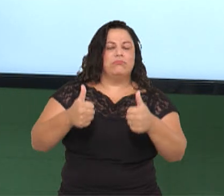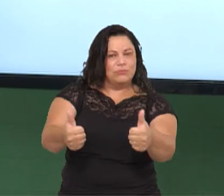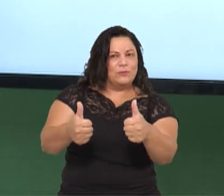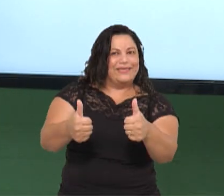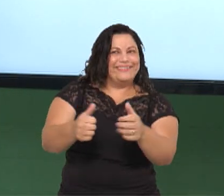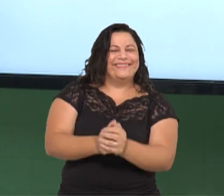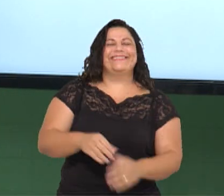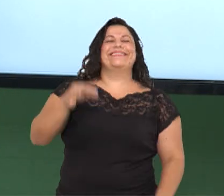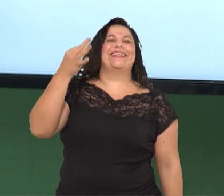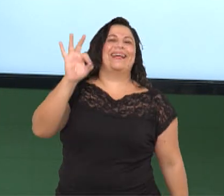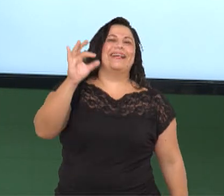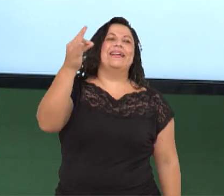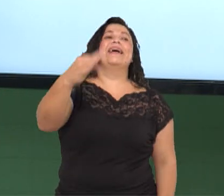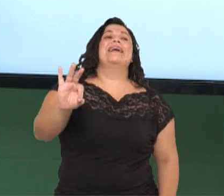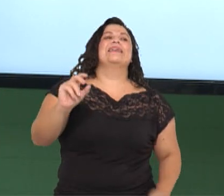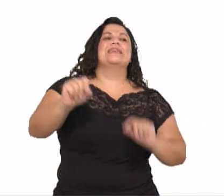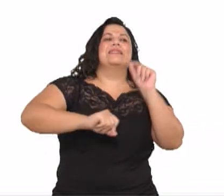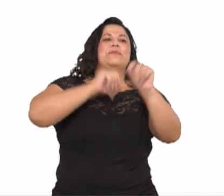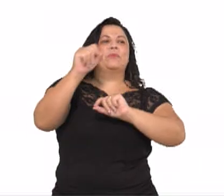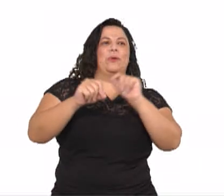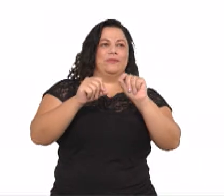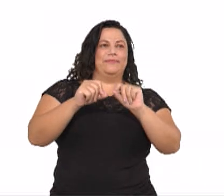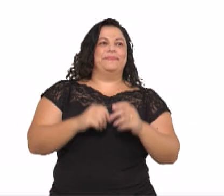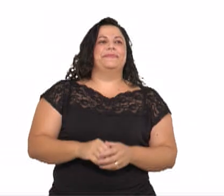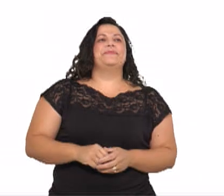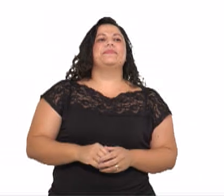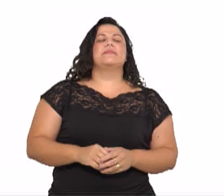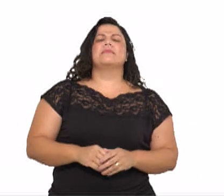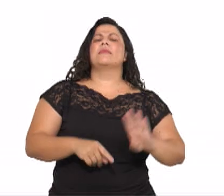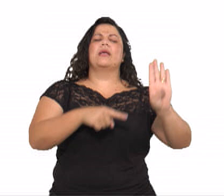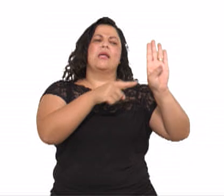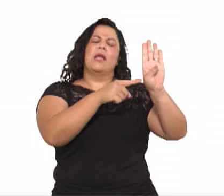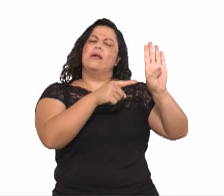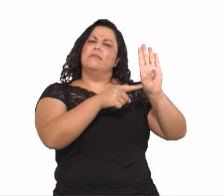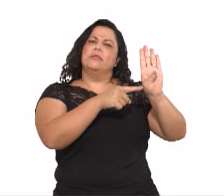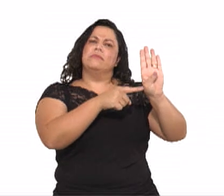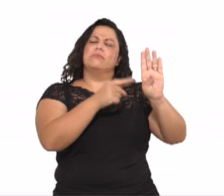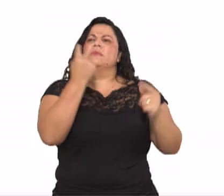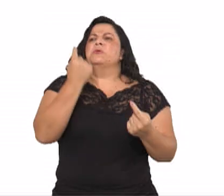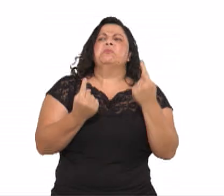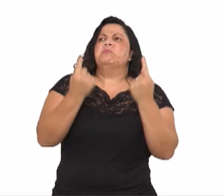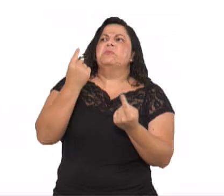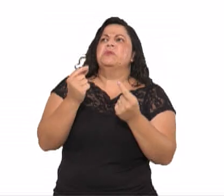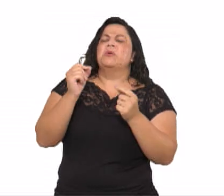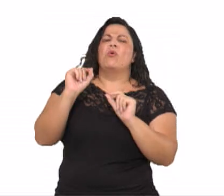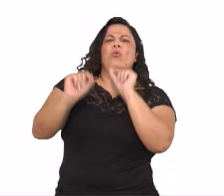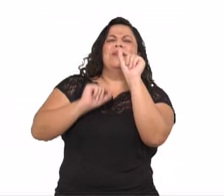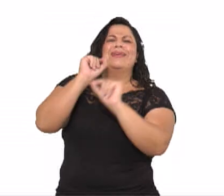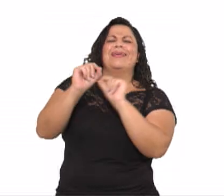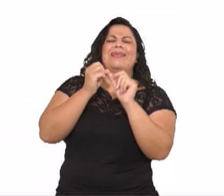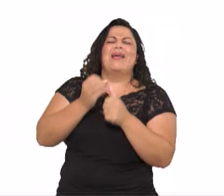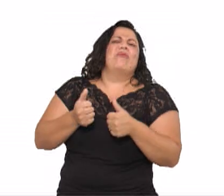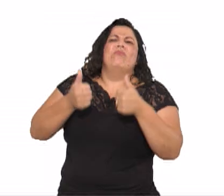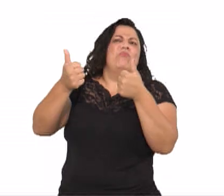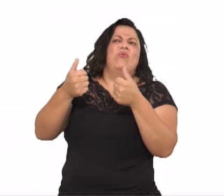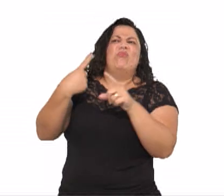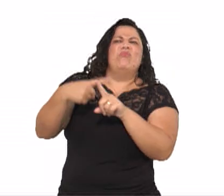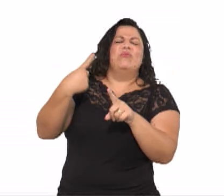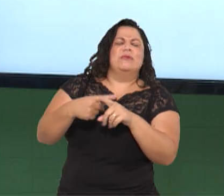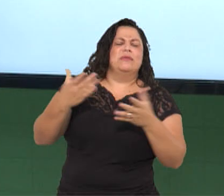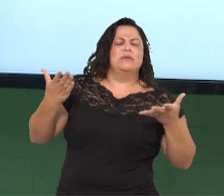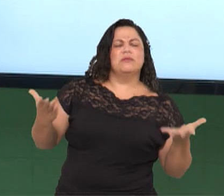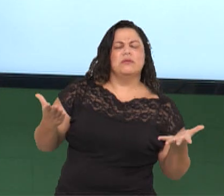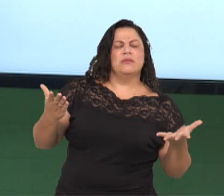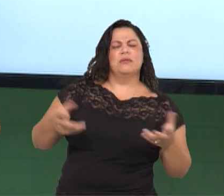a resposta, que colocou rotação de culturas. E a letra B? Quais são as vantagens desta prática? Então, se o agricultor